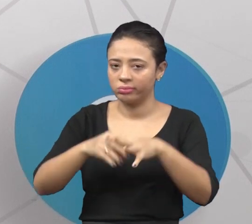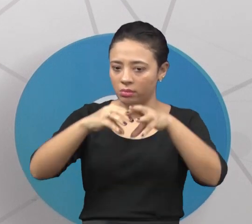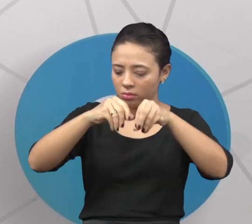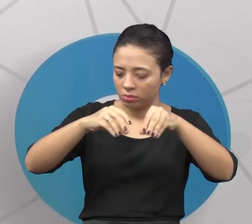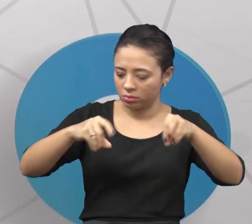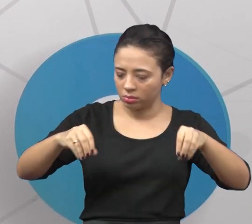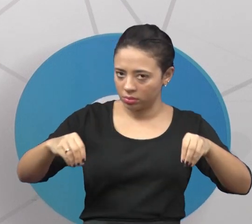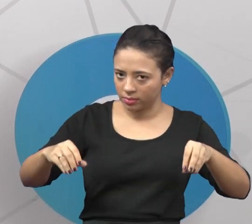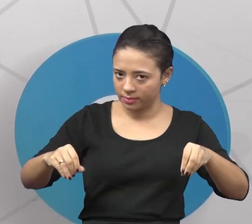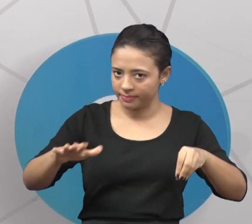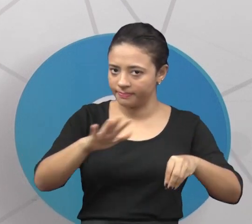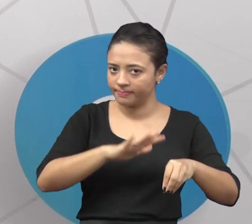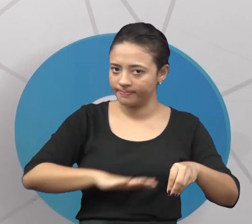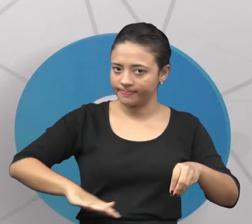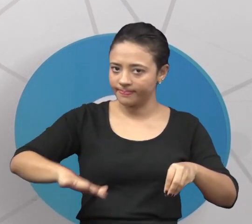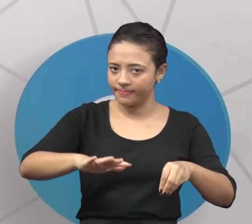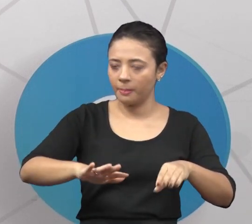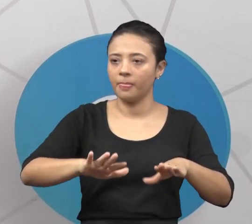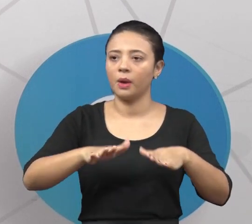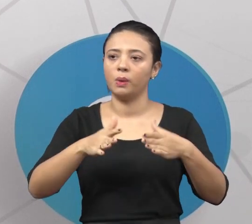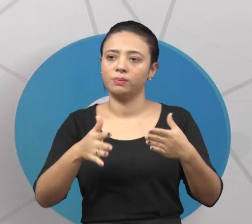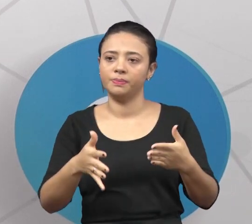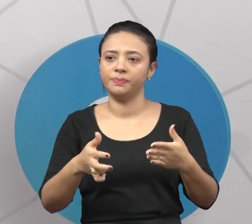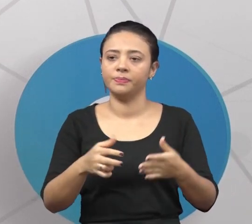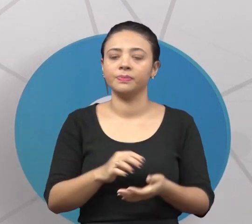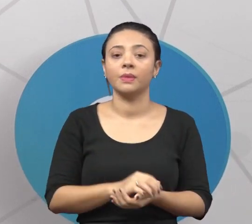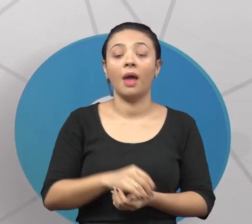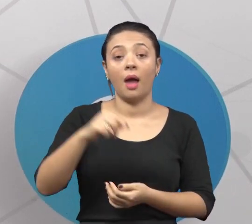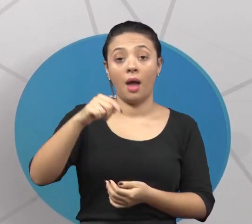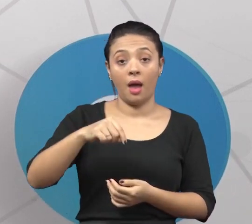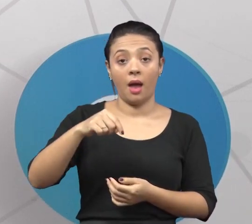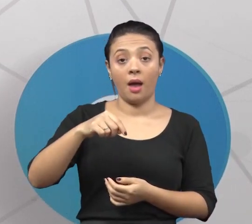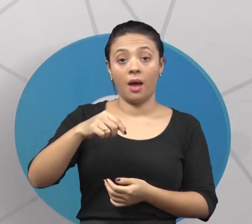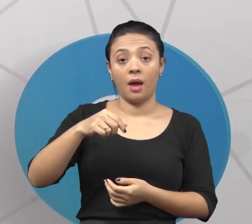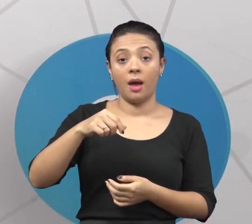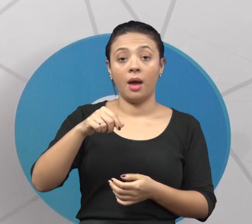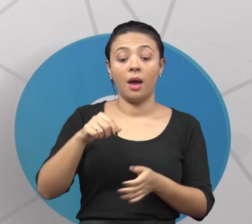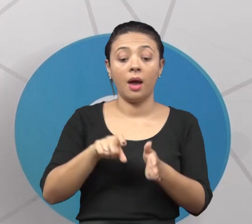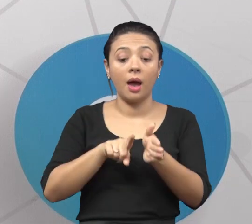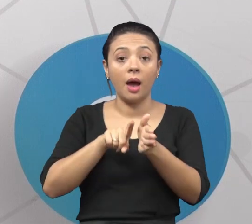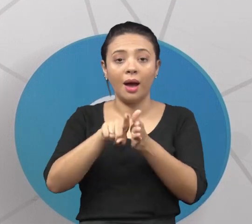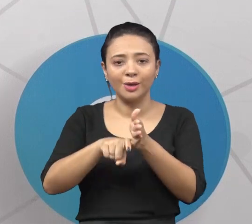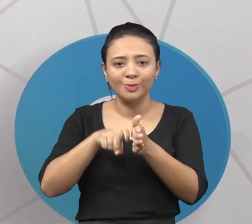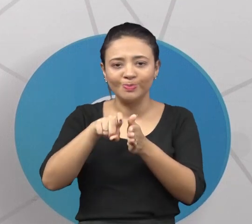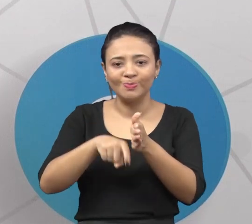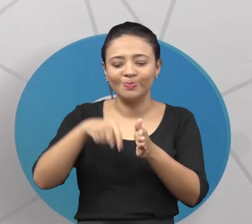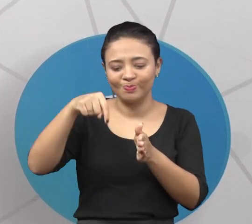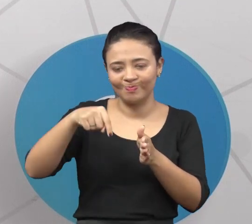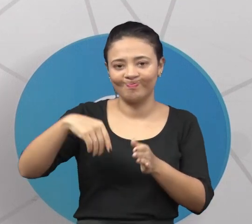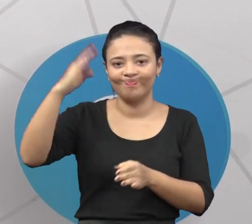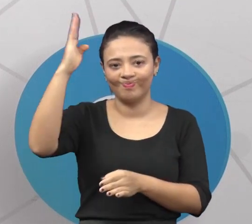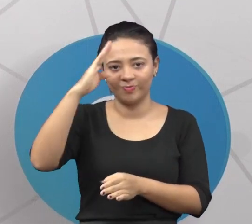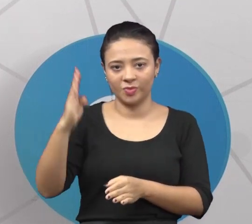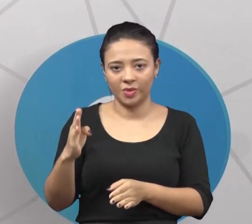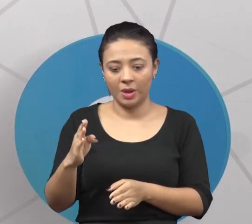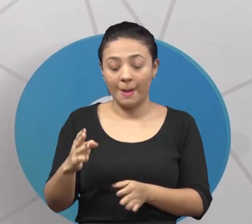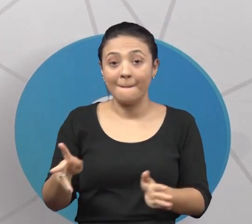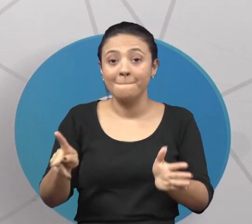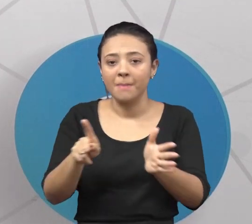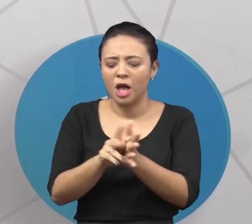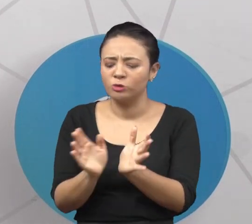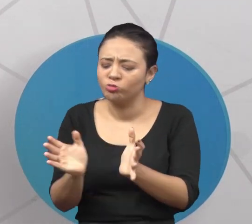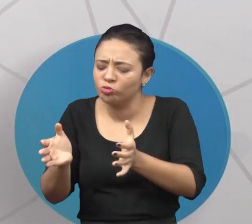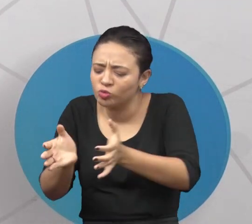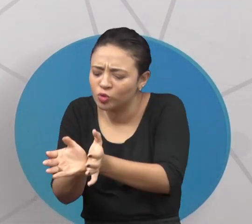pode acrescentar aí? A nossa agropecuária, em grande parte, ela está na mão de poucos, tá? Ou seja, ela está concentrada na mão